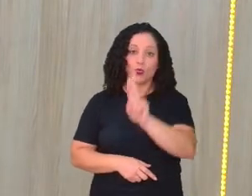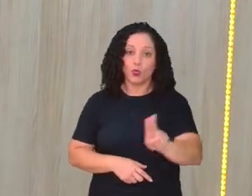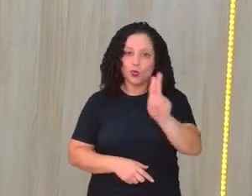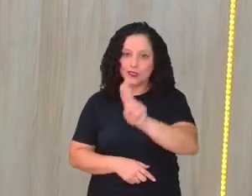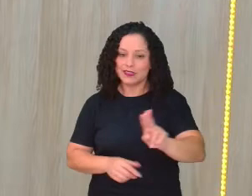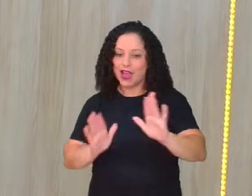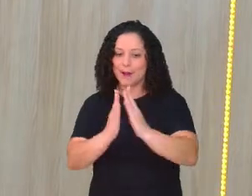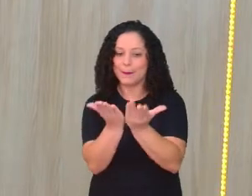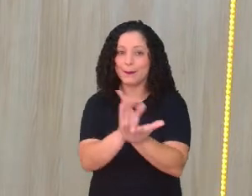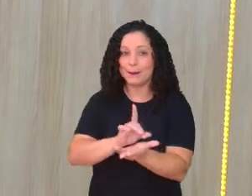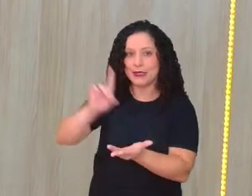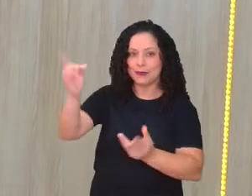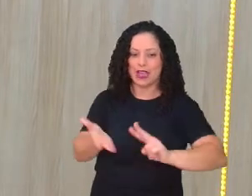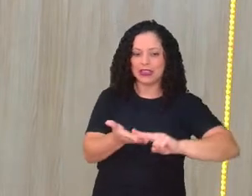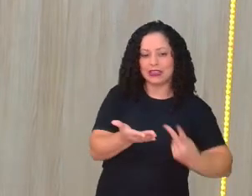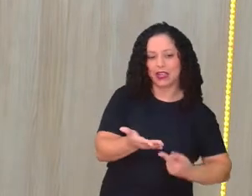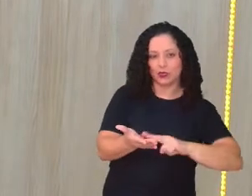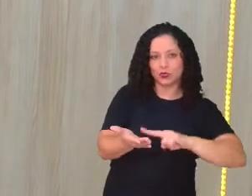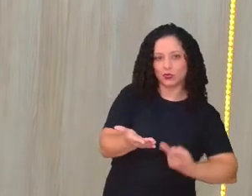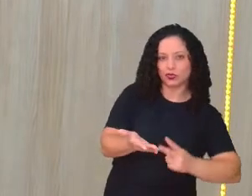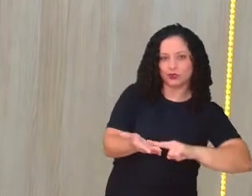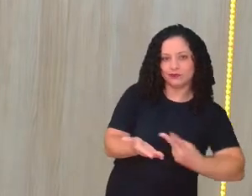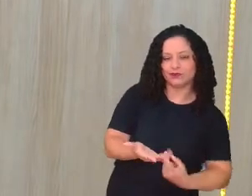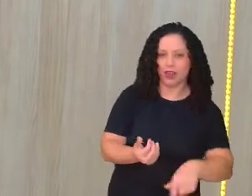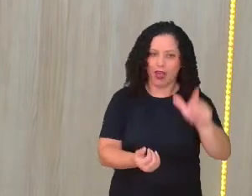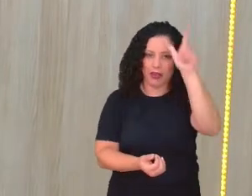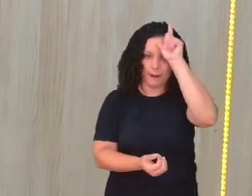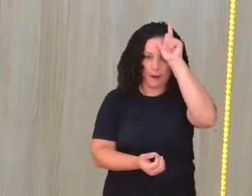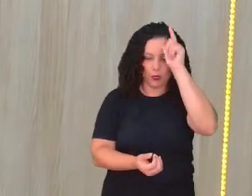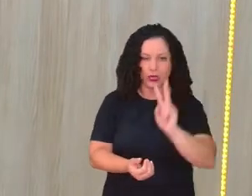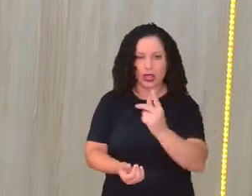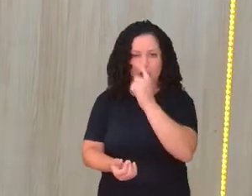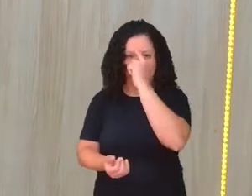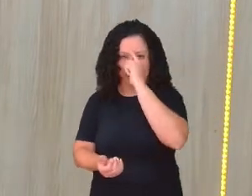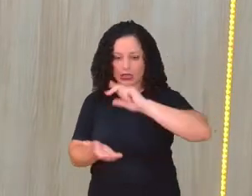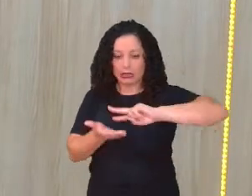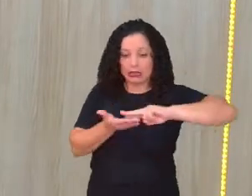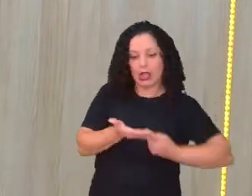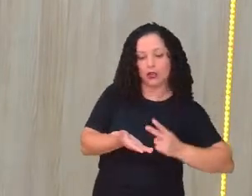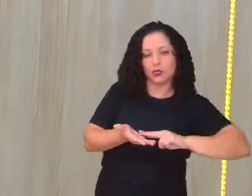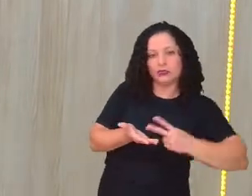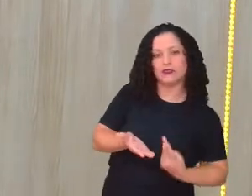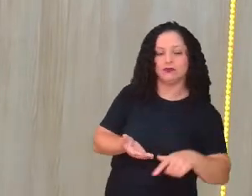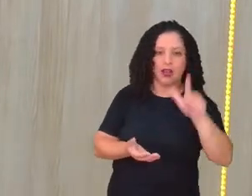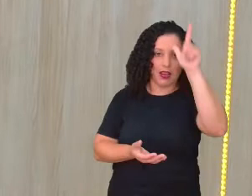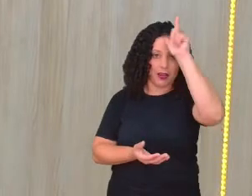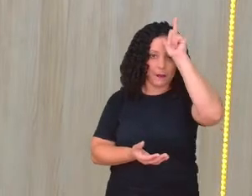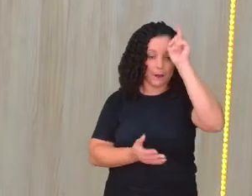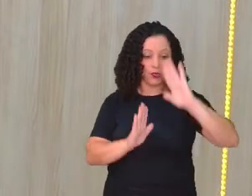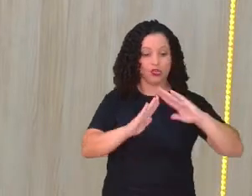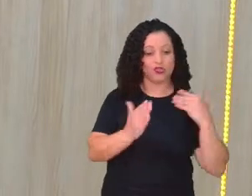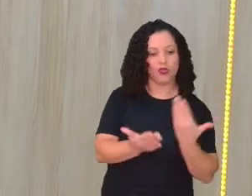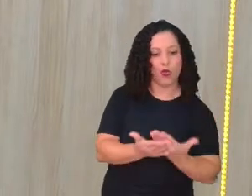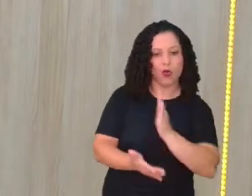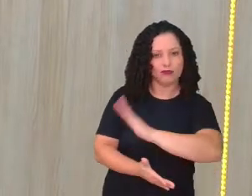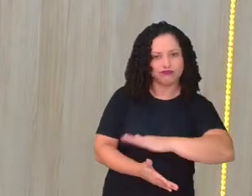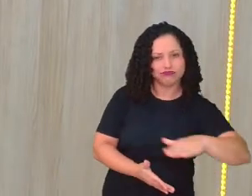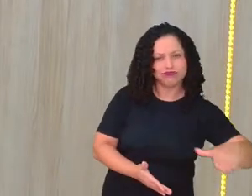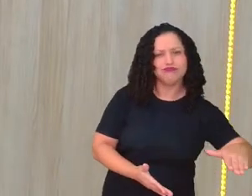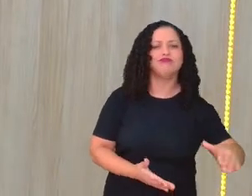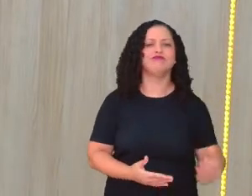né? Traduz a Bíblia para o alemão e coloca o pessoal na escola para aprender a ler utilizando a